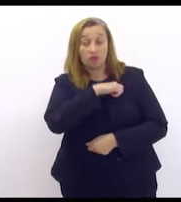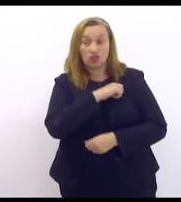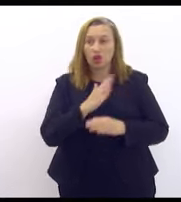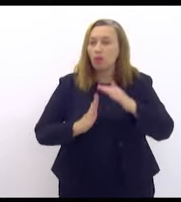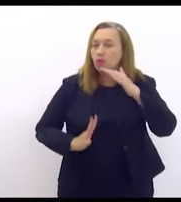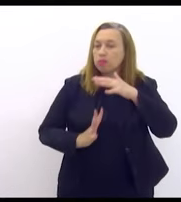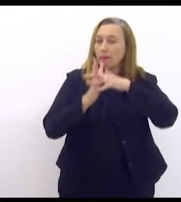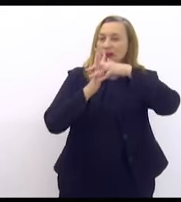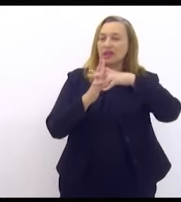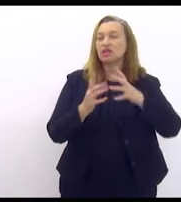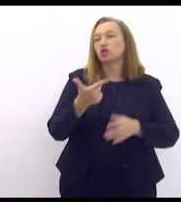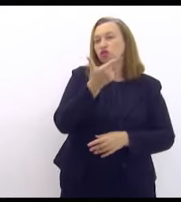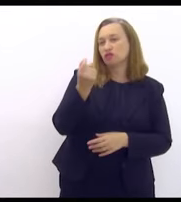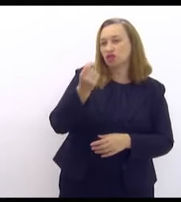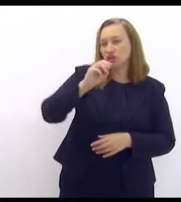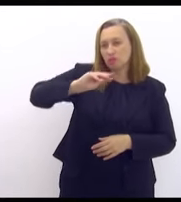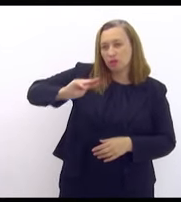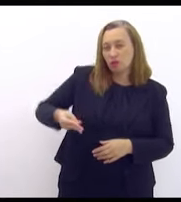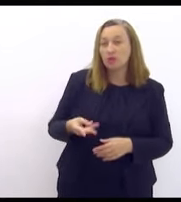mas